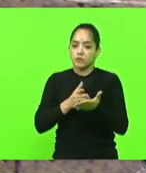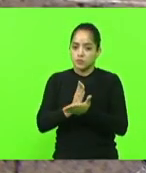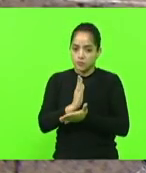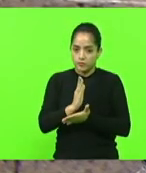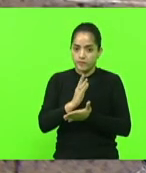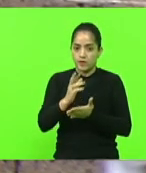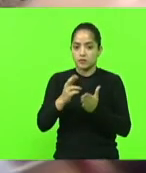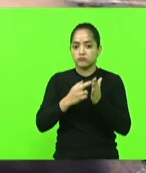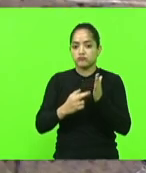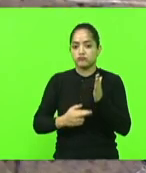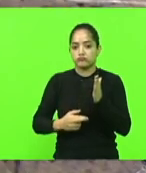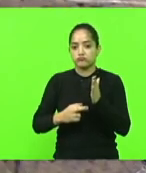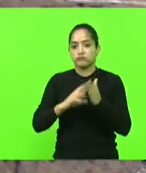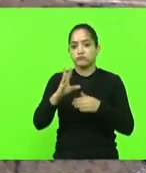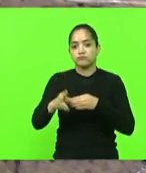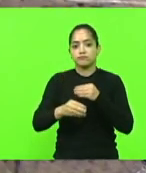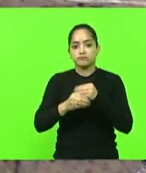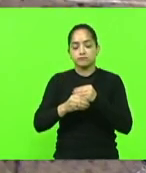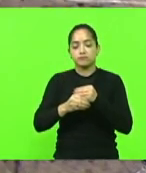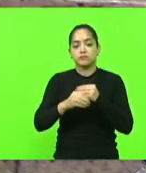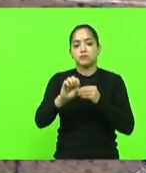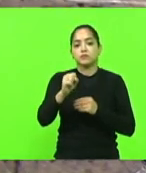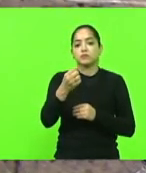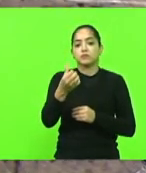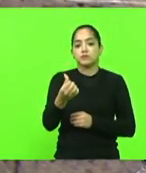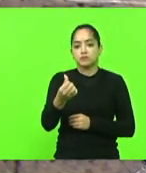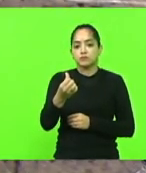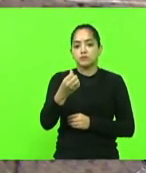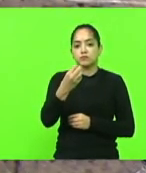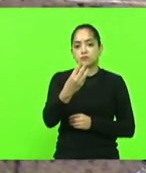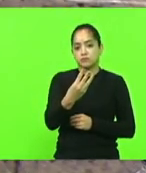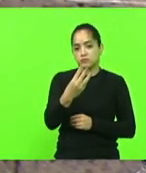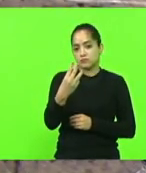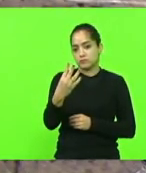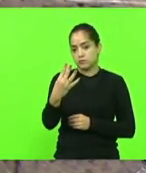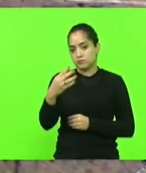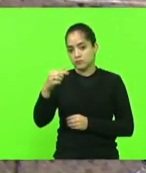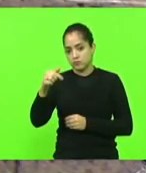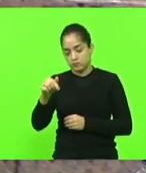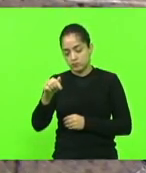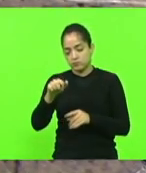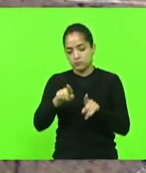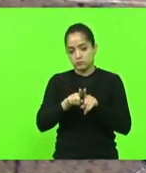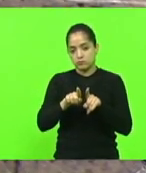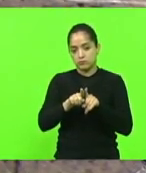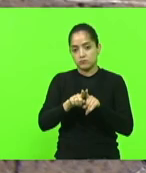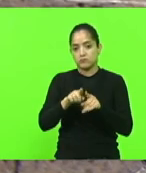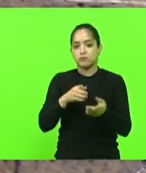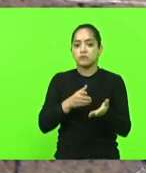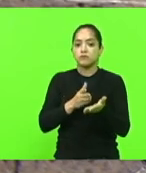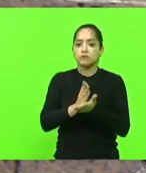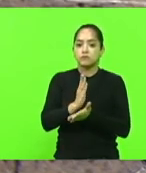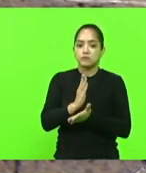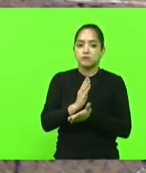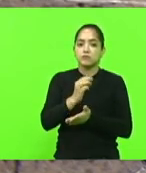exaladas dos projetos de lei número 86/2019 e 347/2020. Ainda foram aprovados em turno único os projetos de lei